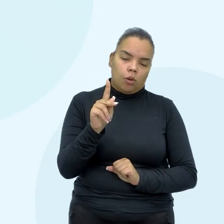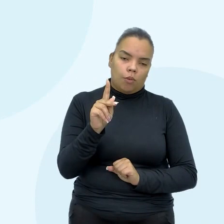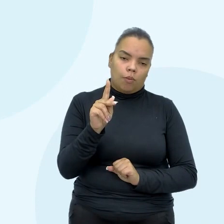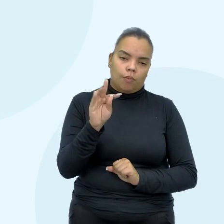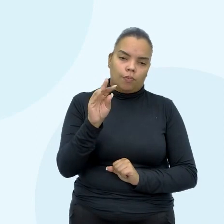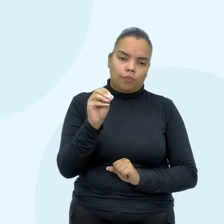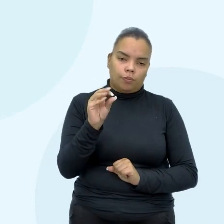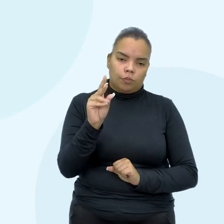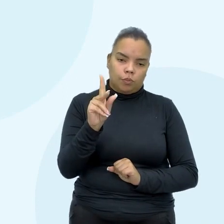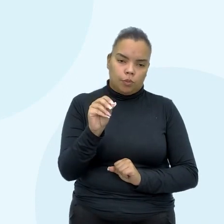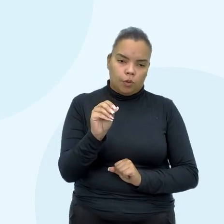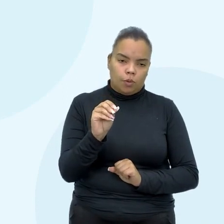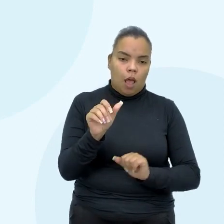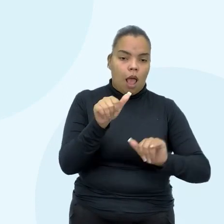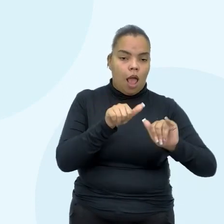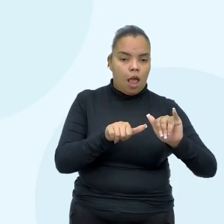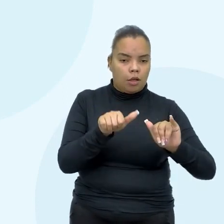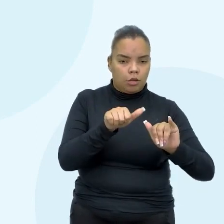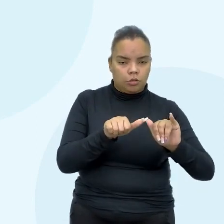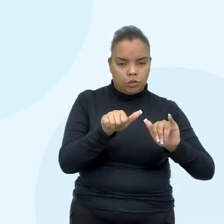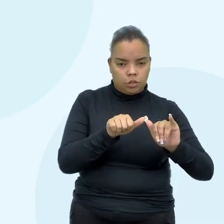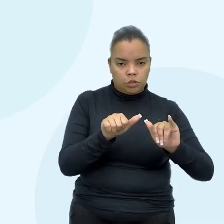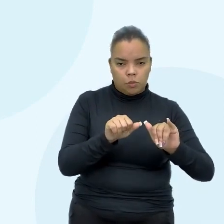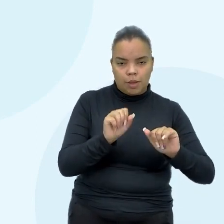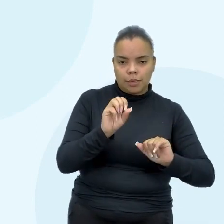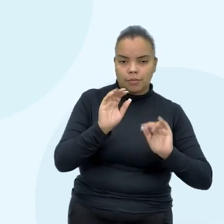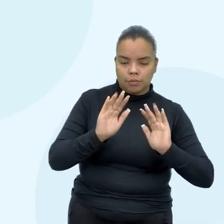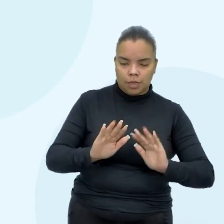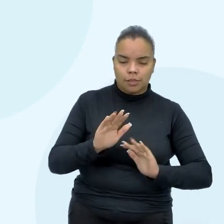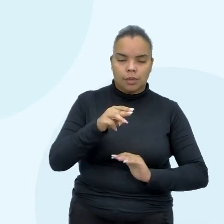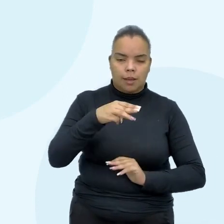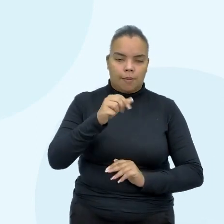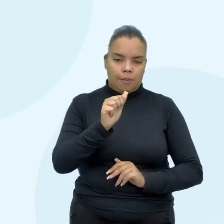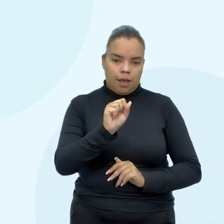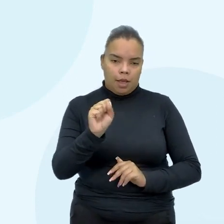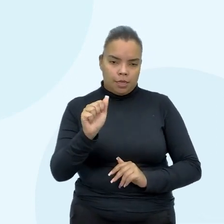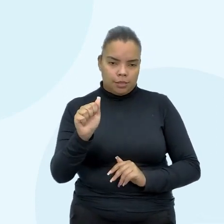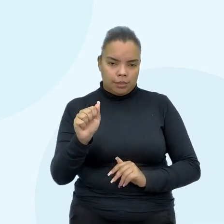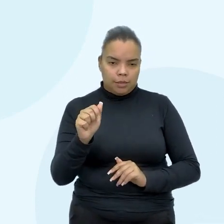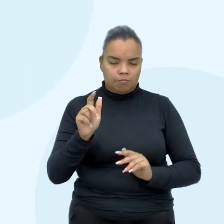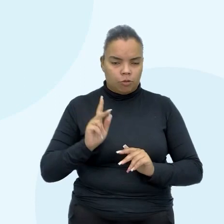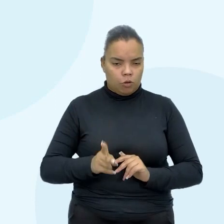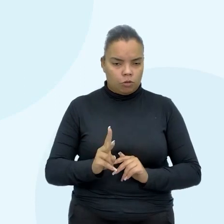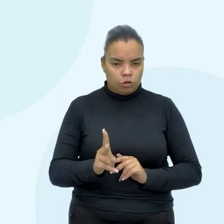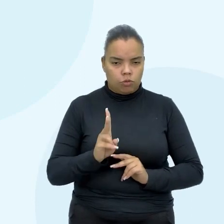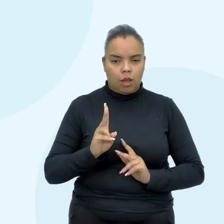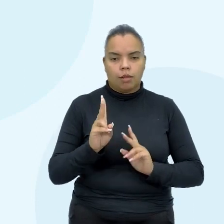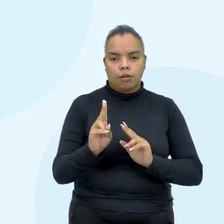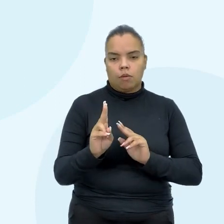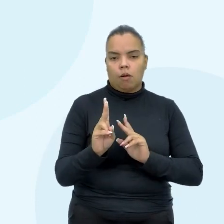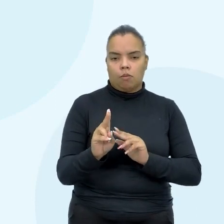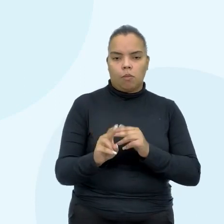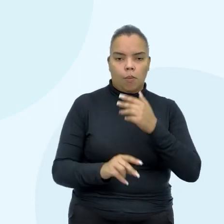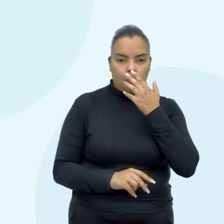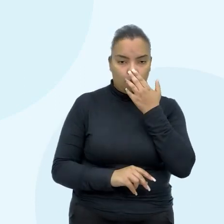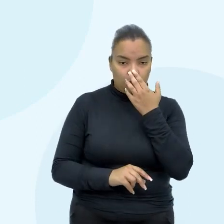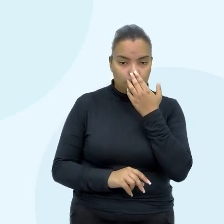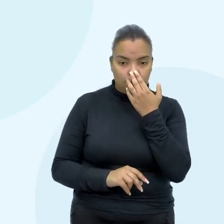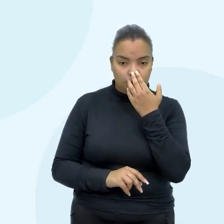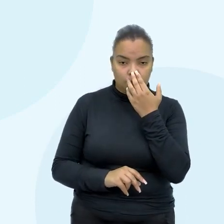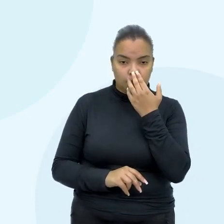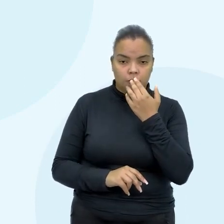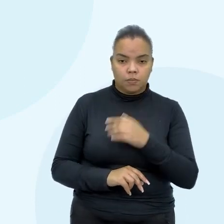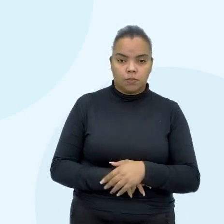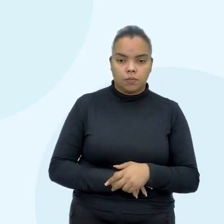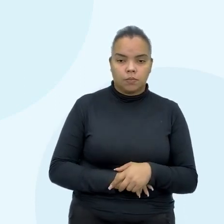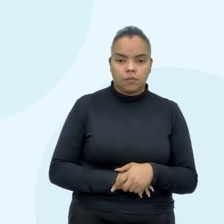Os isótopos radioativos, né? Mas a massa permanece sempre a mesma, né? Bom, aí no próximo slide nós